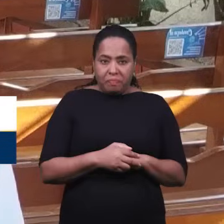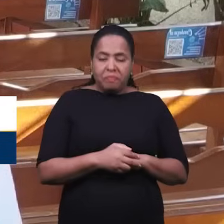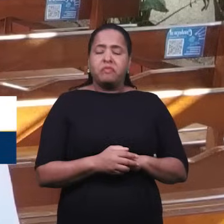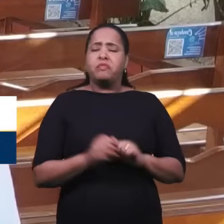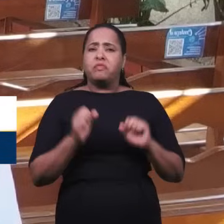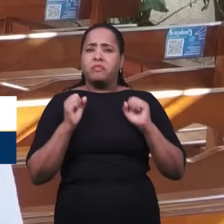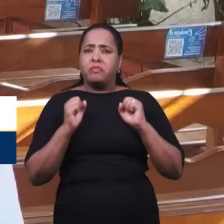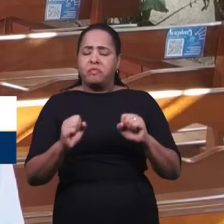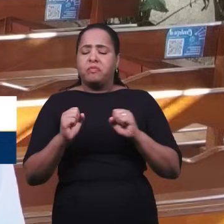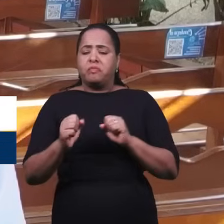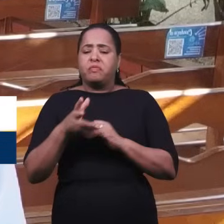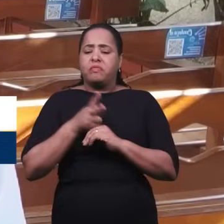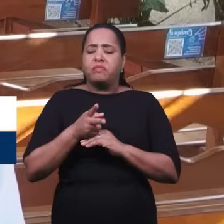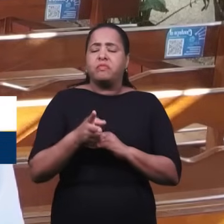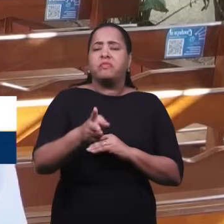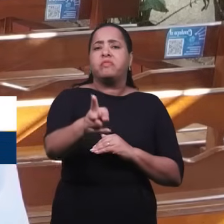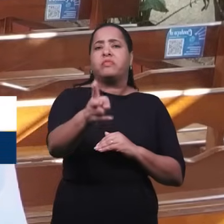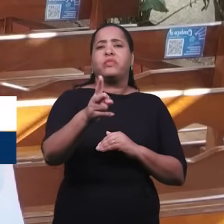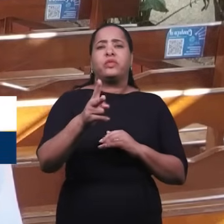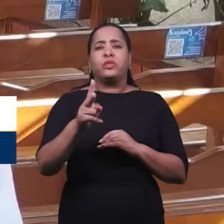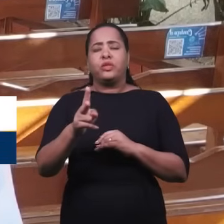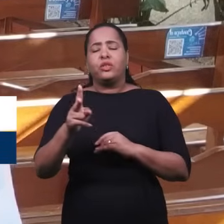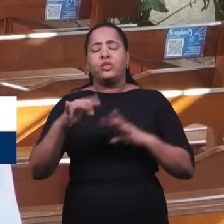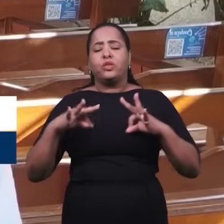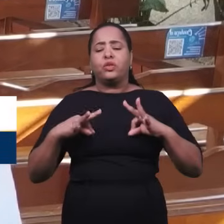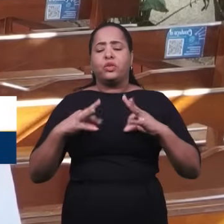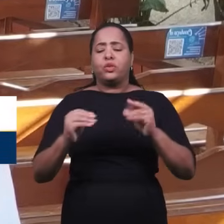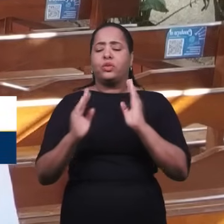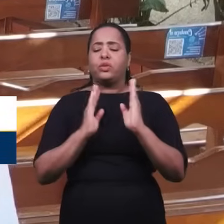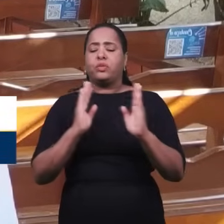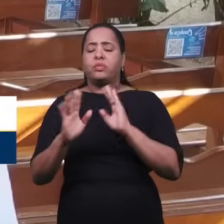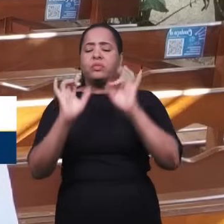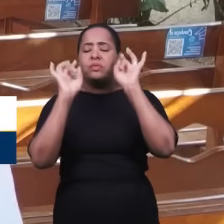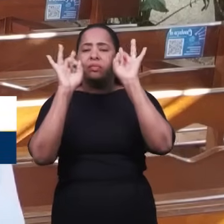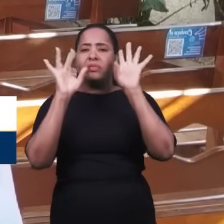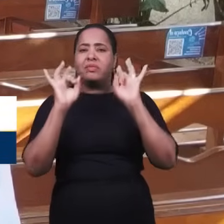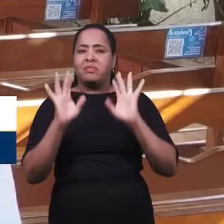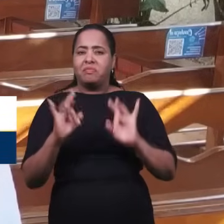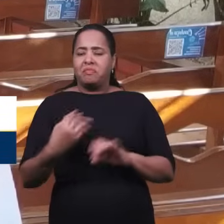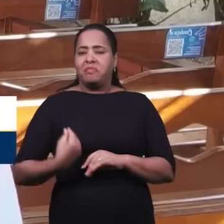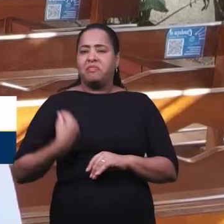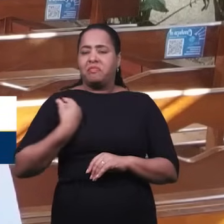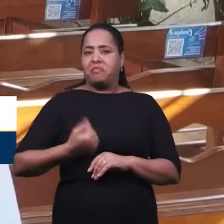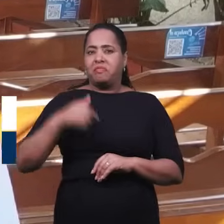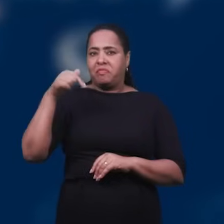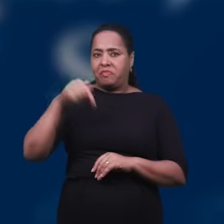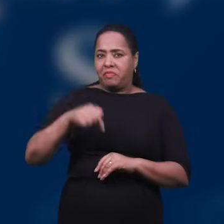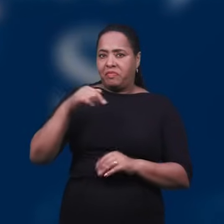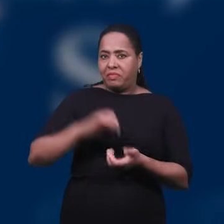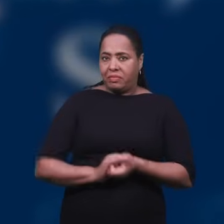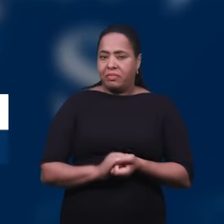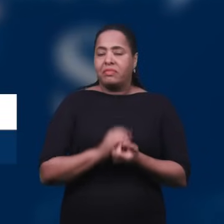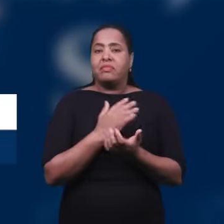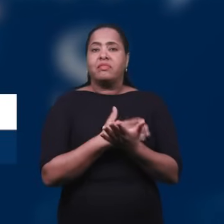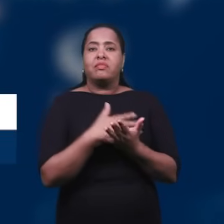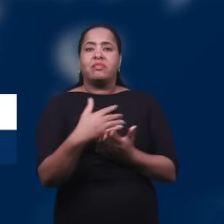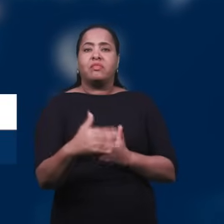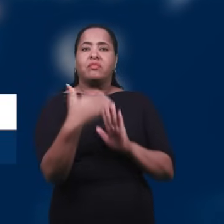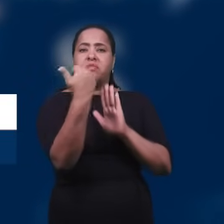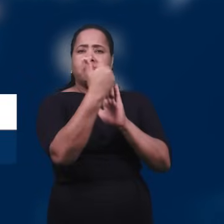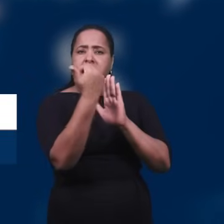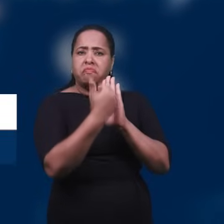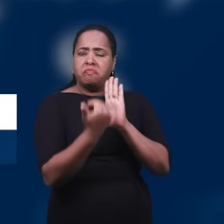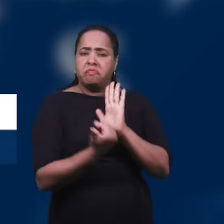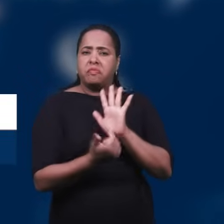irmãos vão poder ver na sequência todos esses momentos especiais que temos vivido aqui. Começamos essa